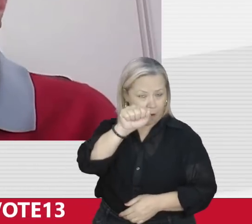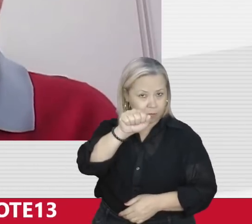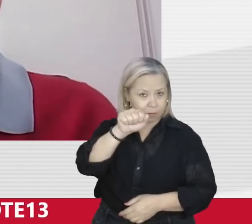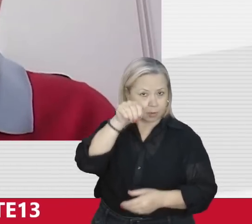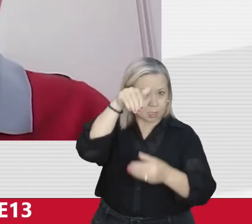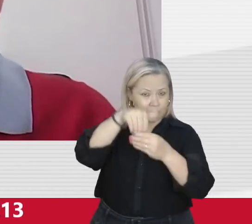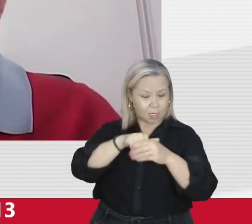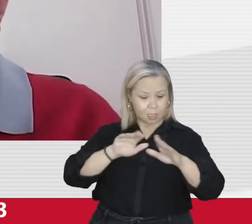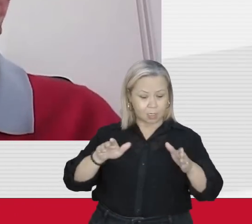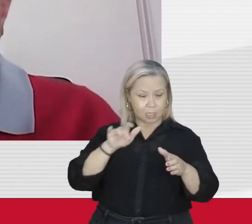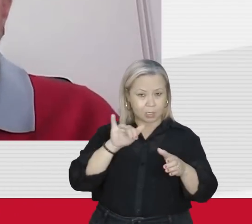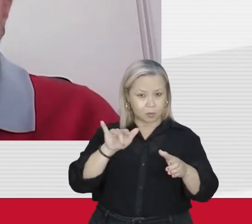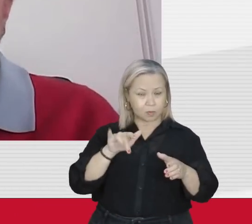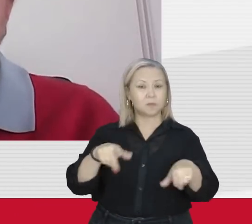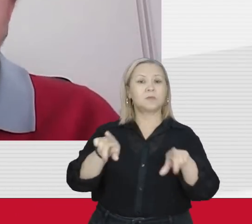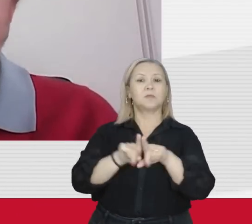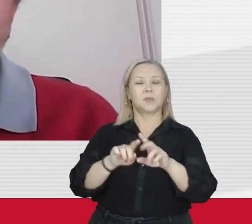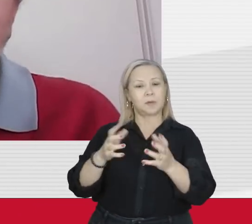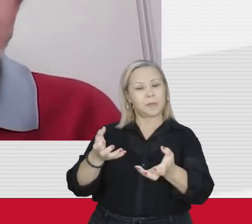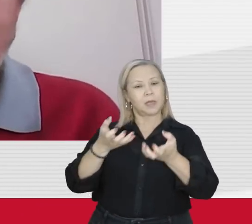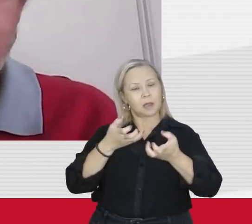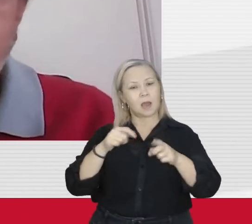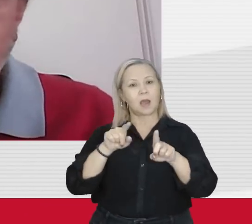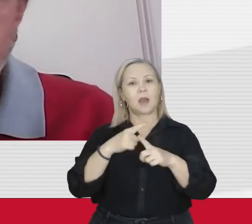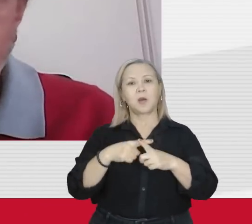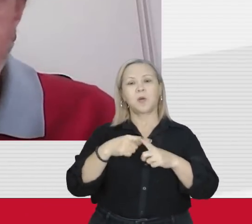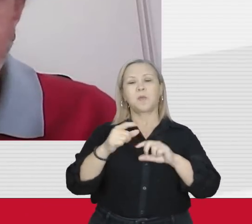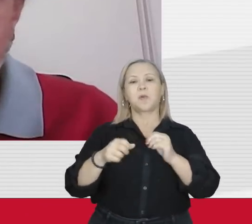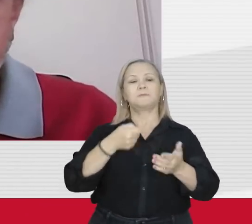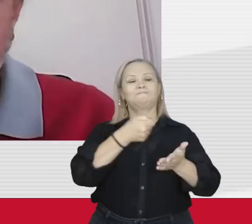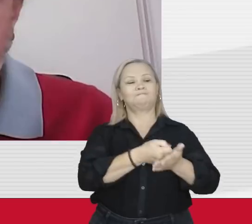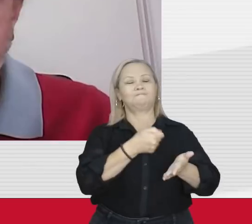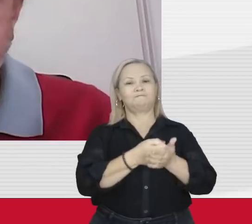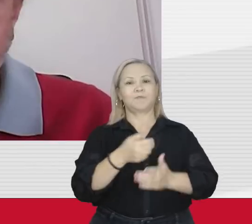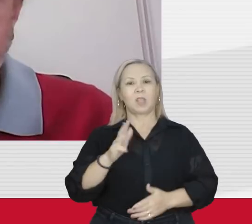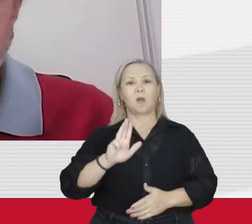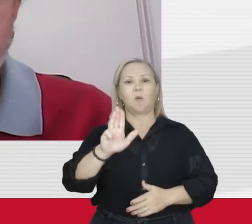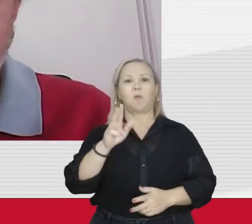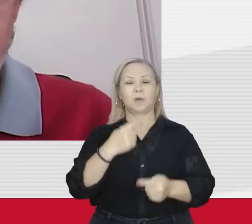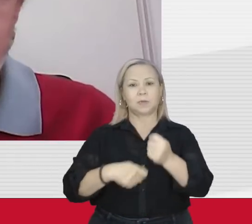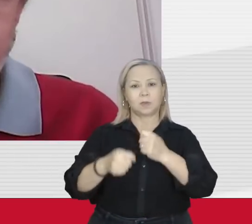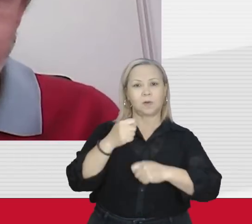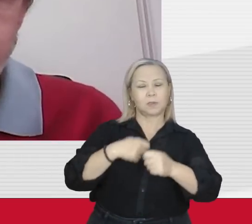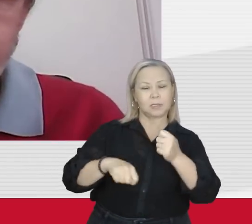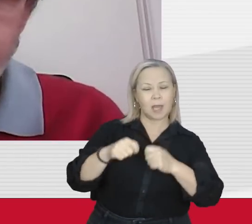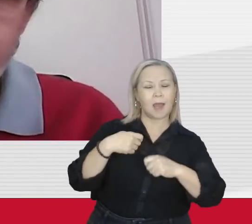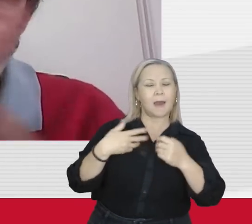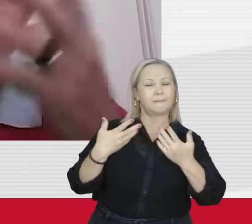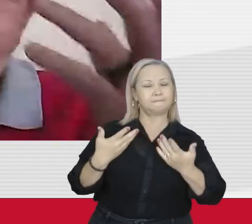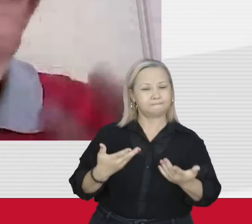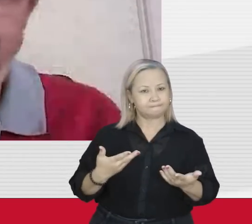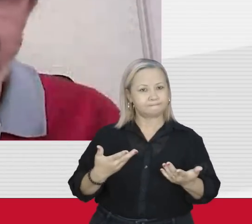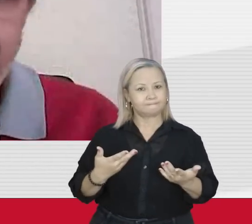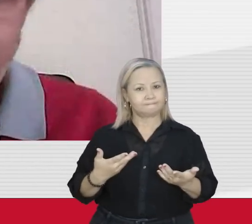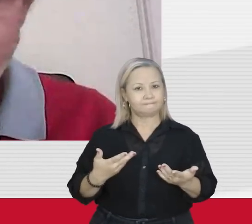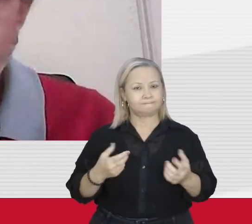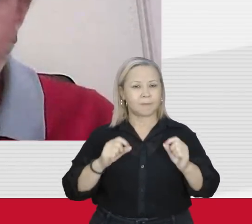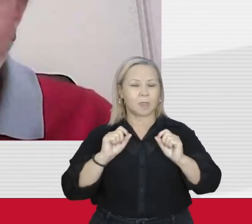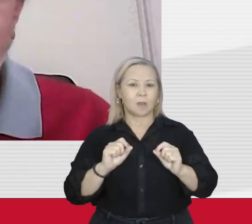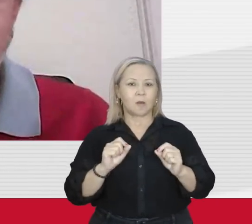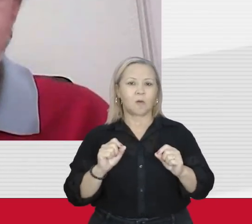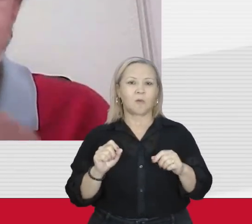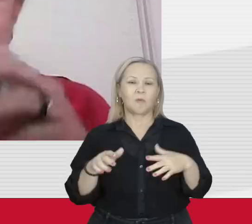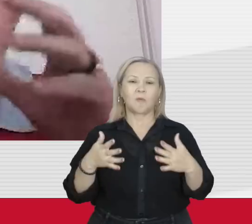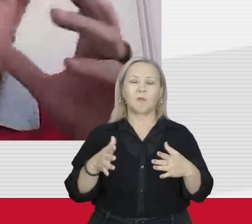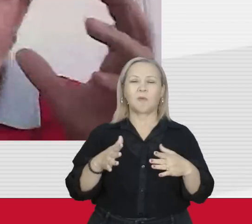urnas também querem, porque obrigarão o Lula a negociar uma dulcificação do